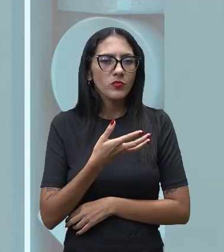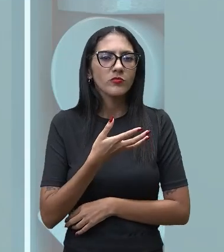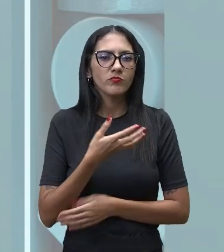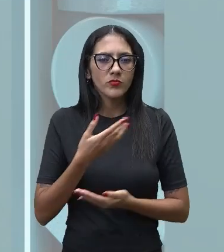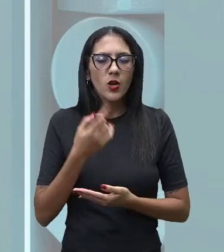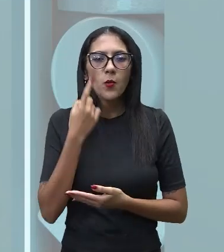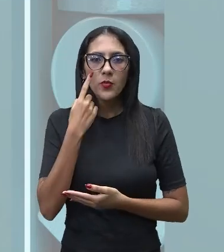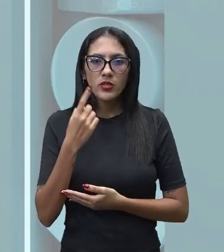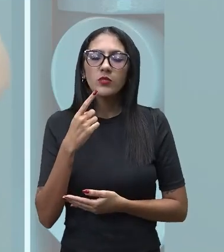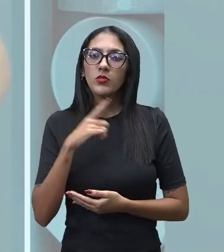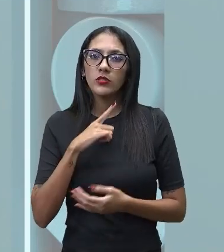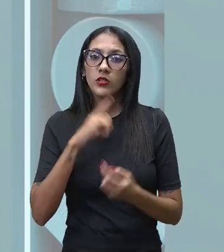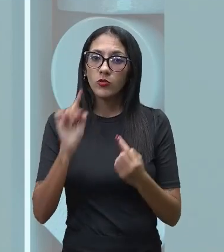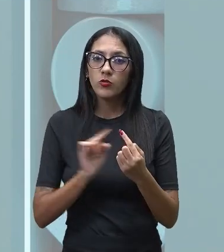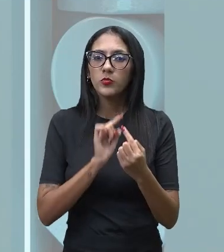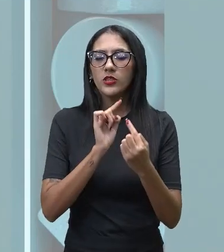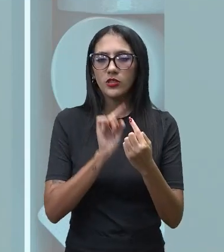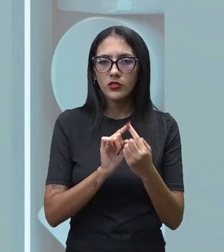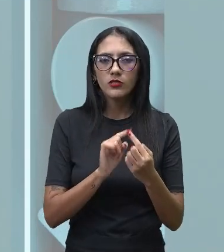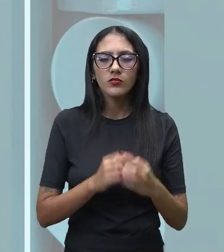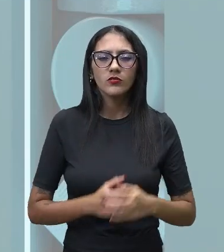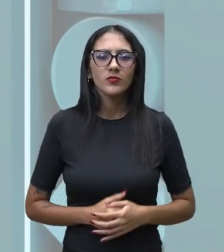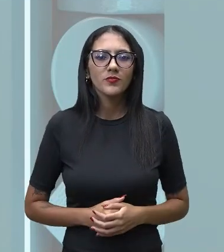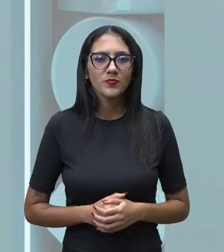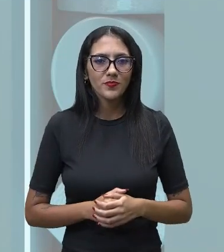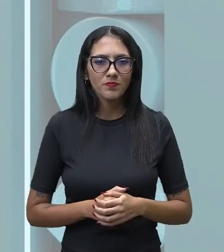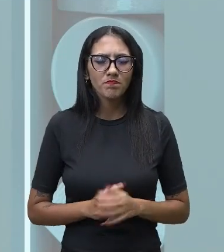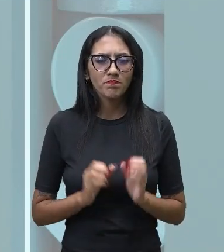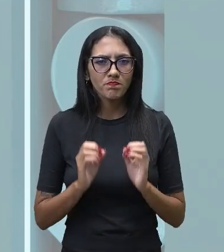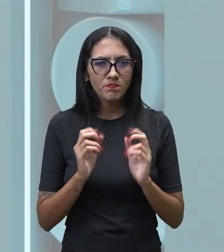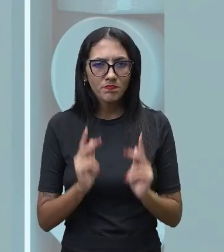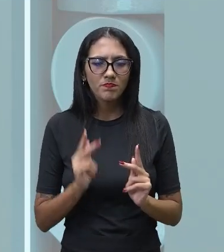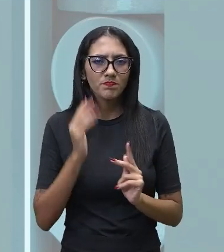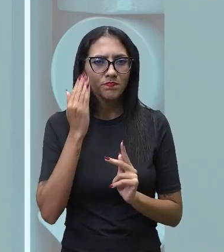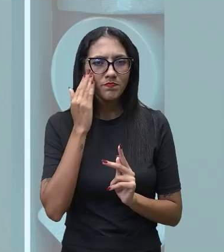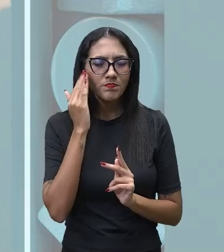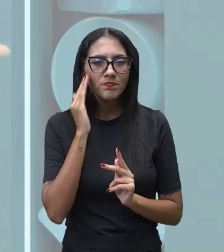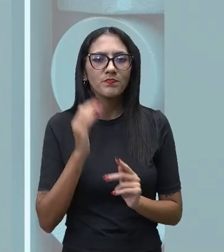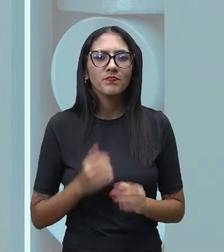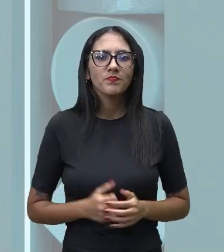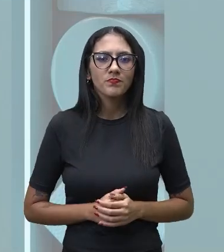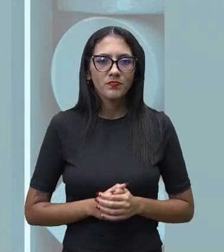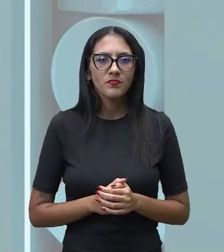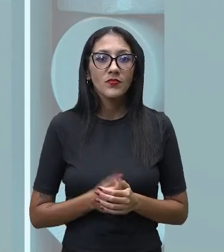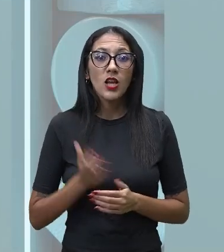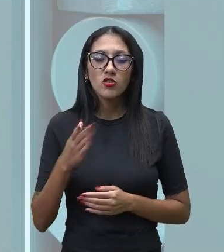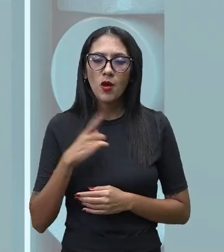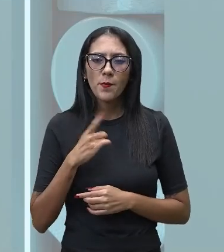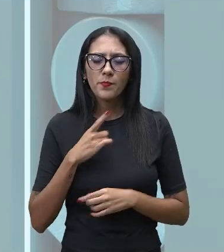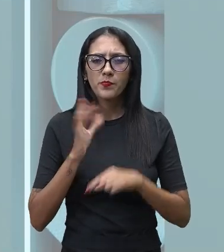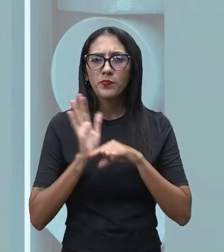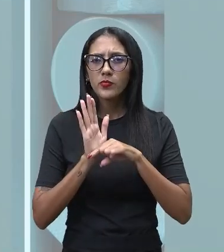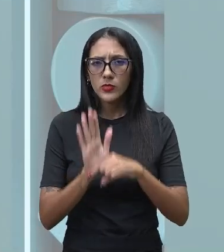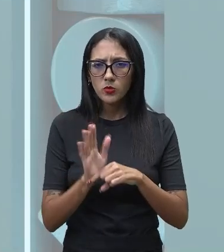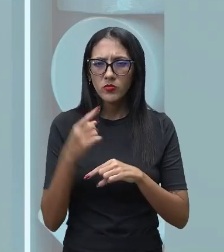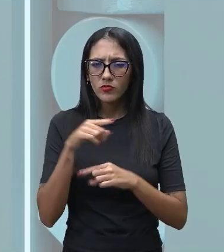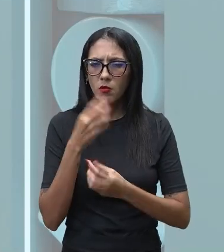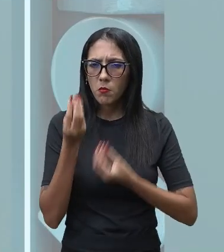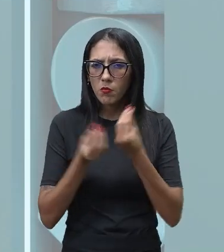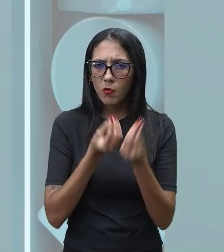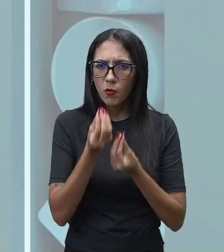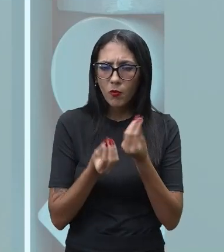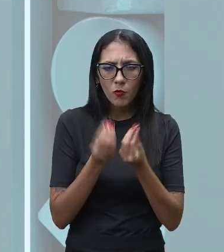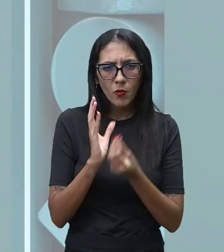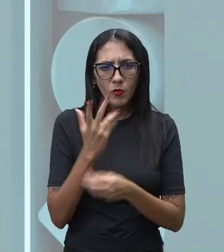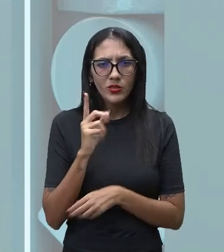transgressão é intencional e tem uma razão de acontecer, ok? Então agora que a gente já mostrou para vocês o porquê que acontece a figura